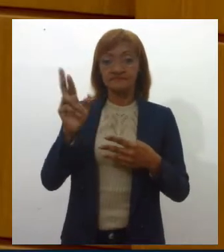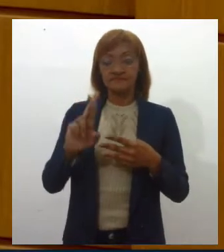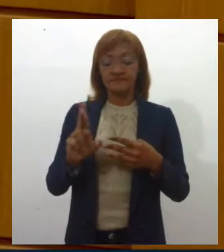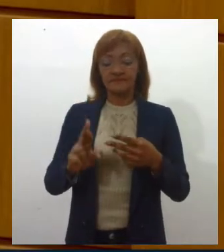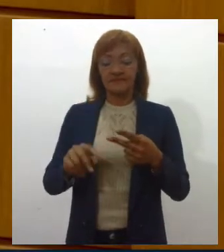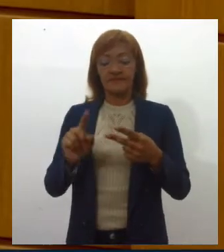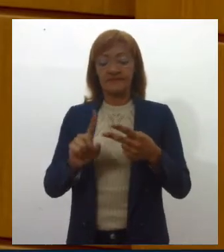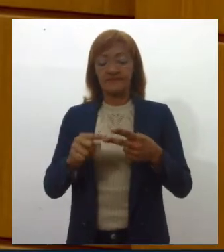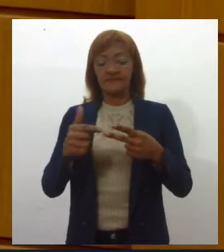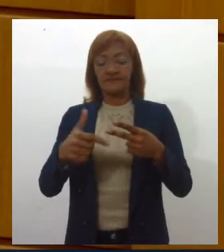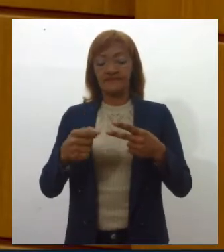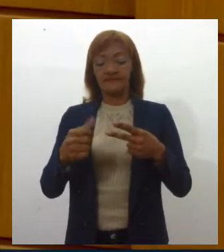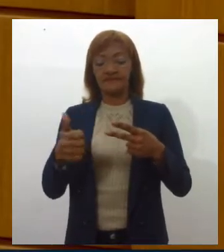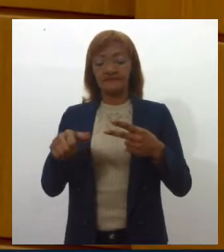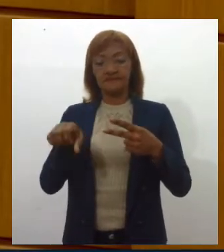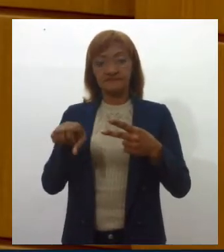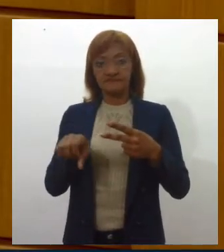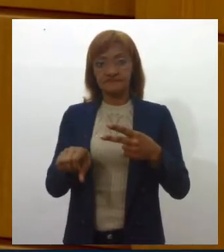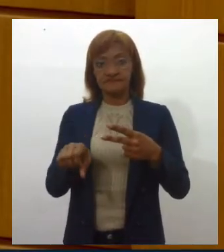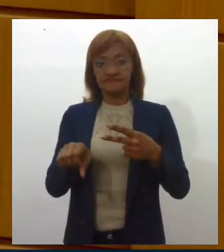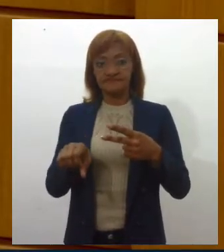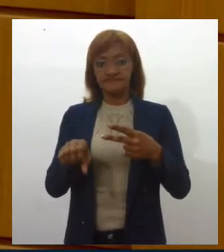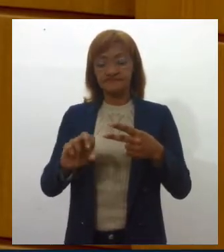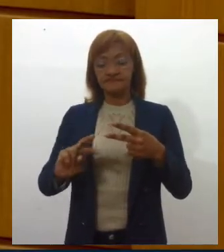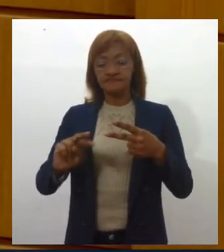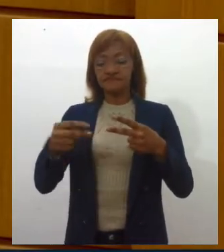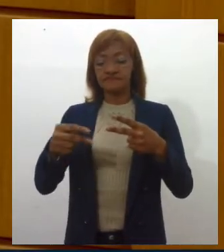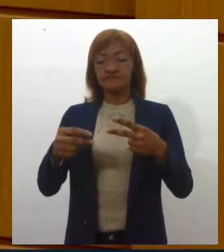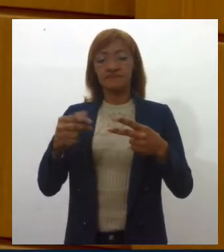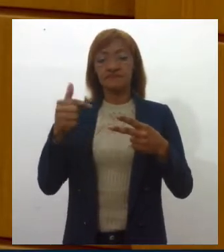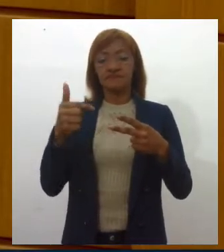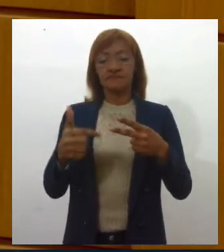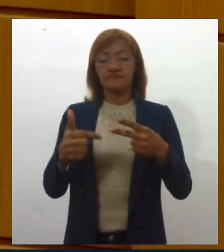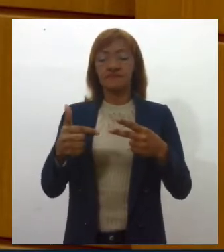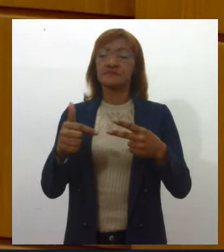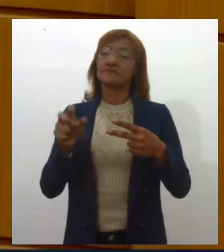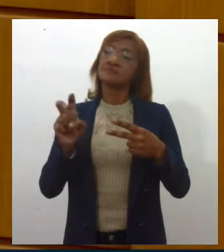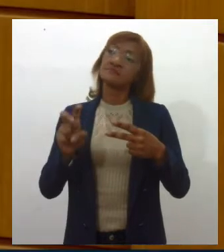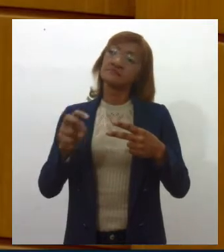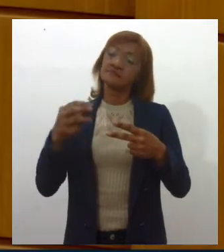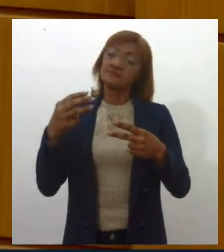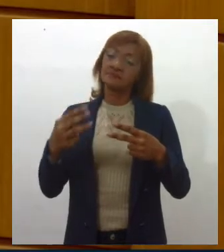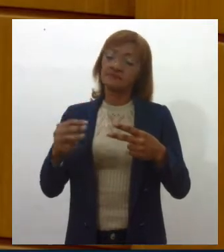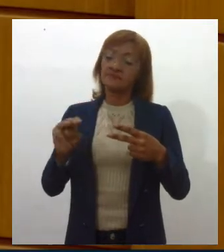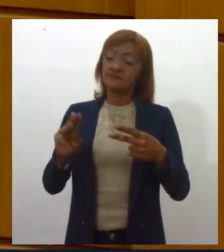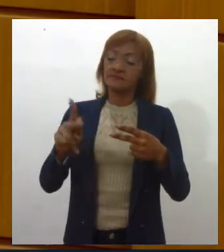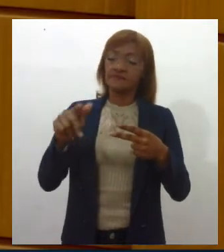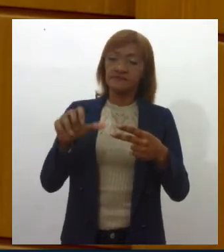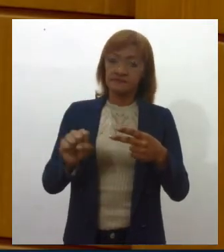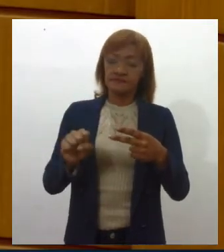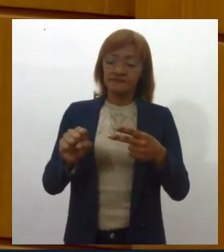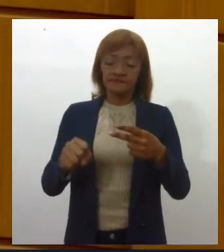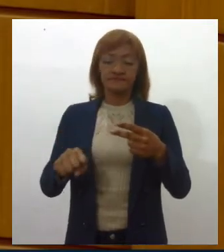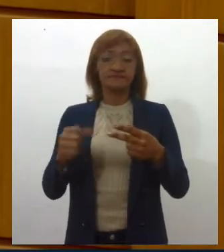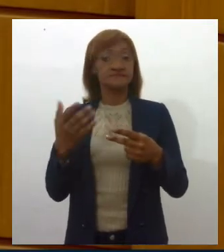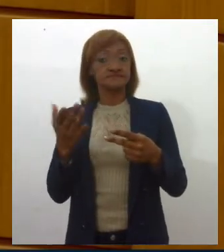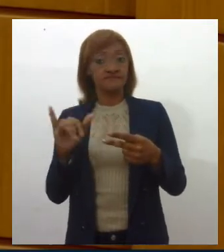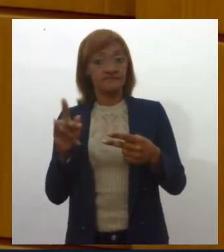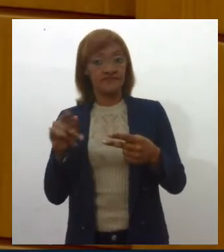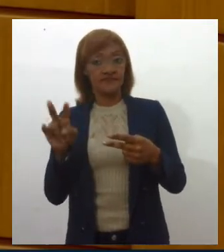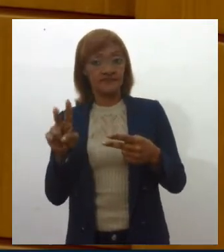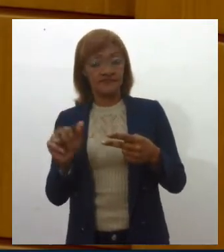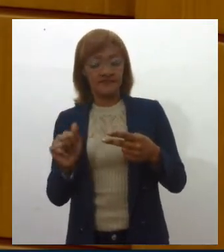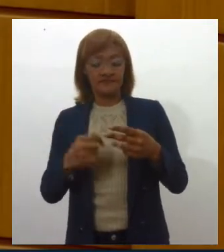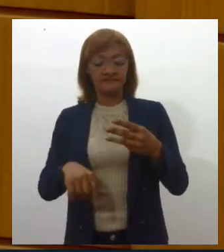Em 2019, já pulou para 253 milhões de reais com IPVA.